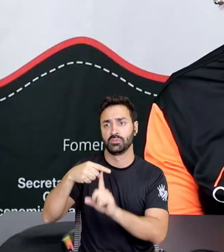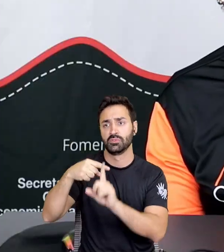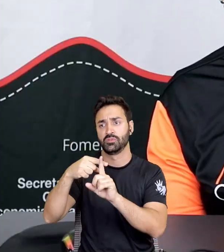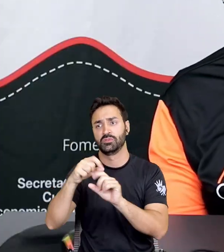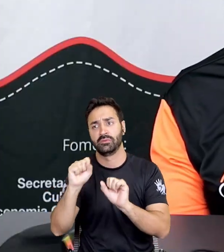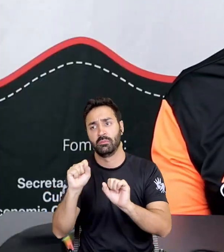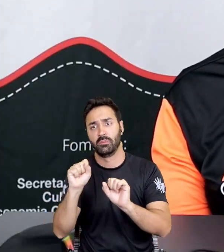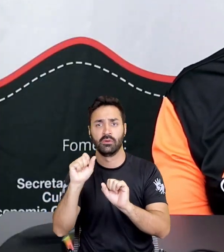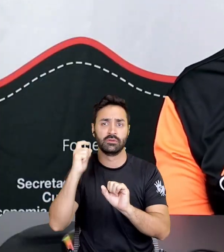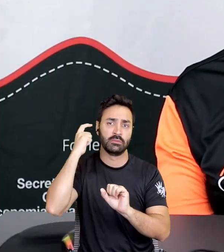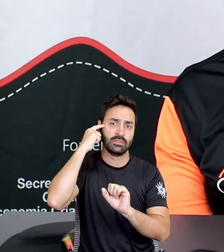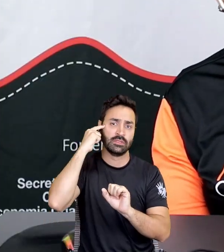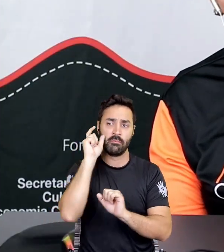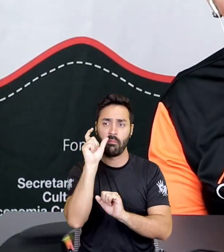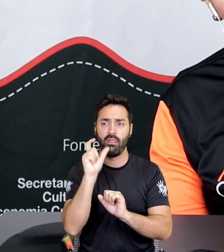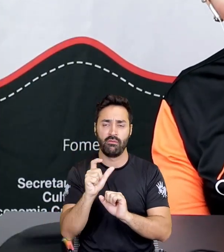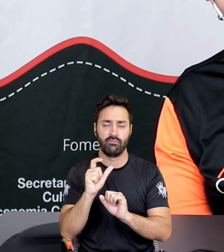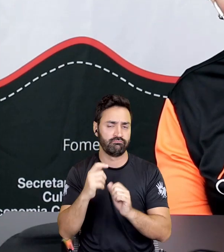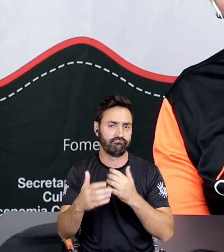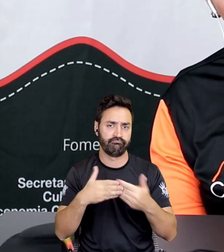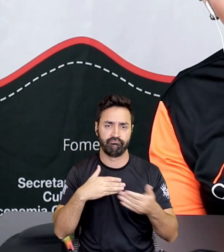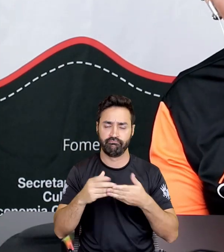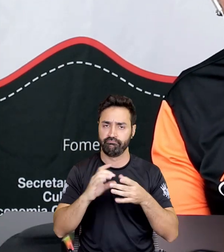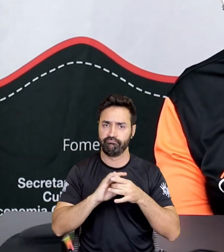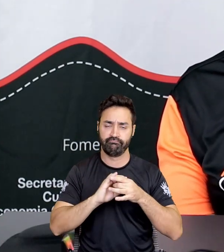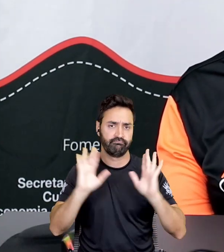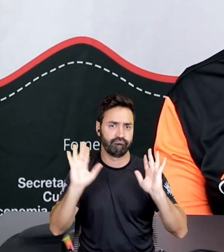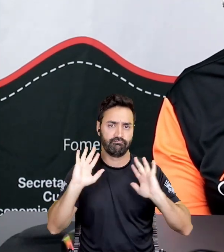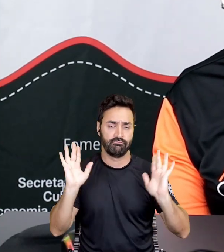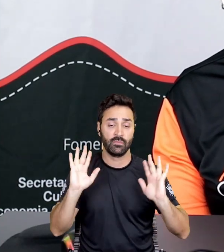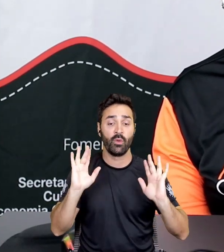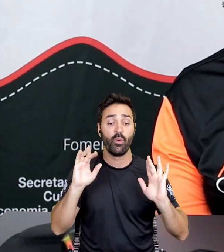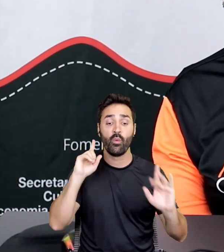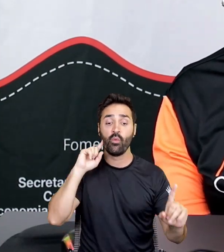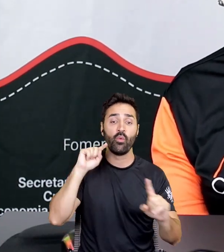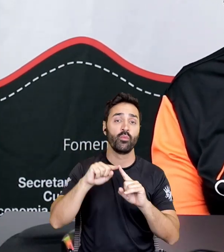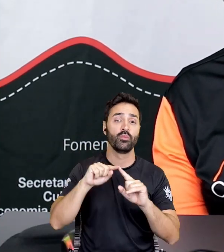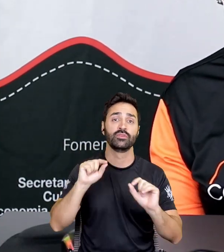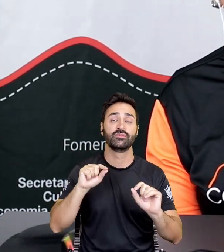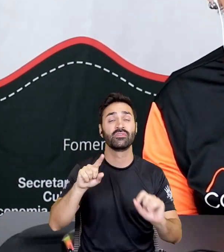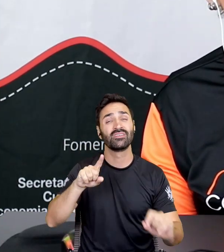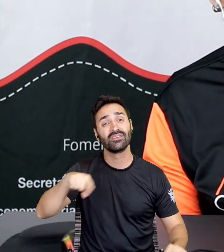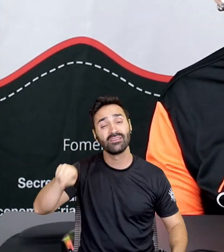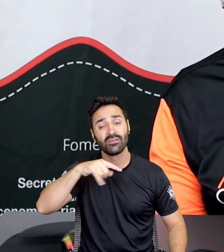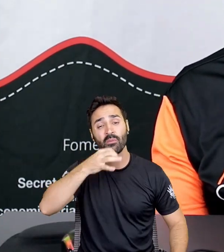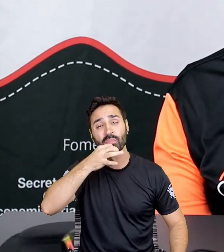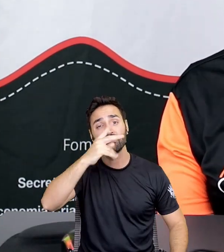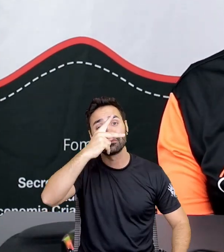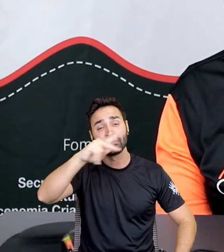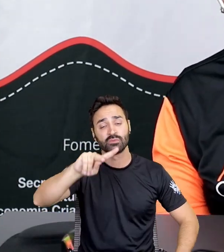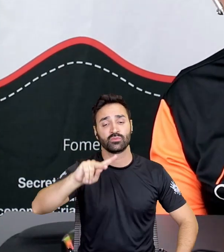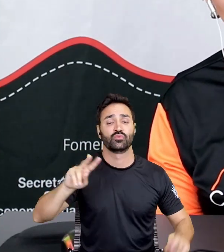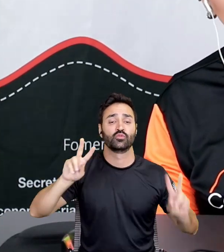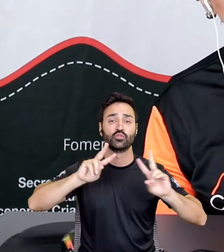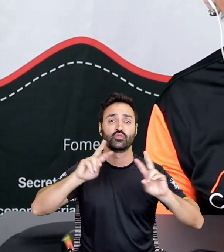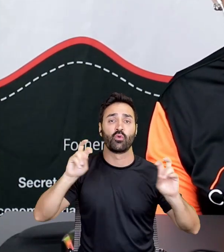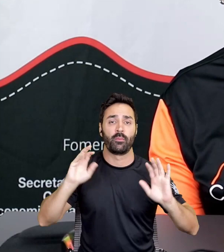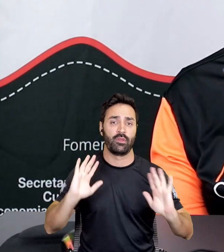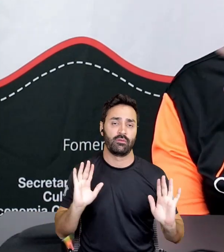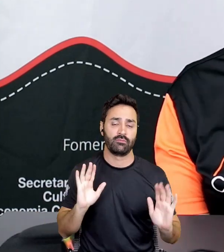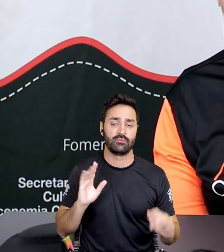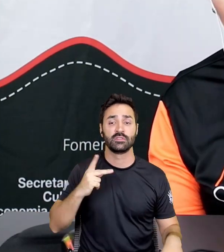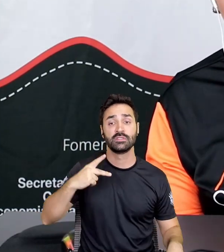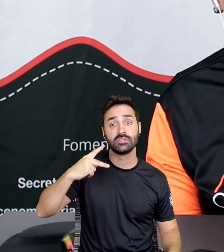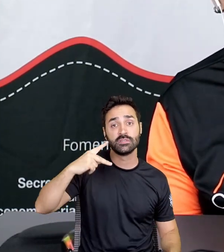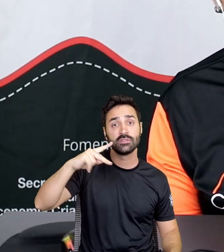coisa, tá? A intenção aqui é que vocês tragam o que vocês entendem sobre o assunto, o que vocês conhecem ou o